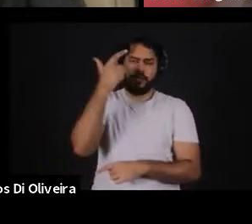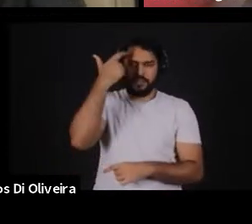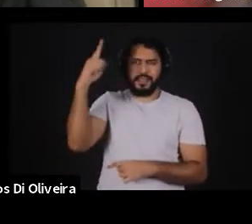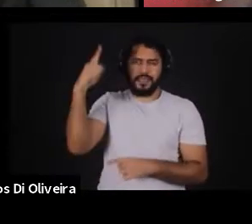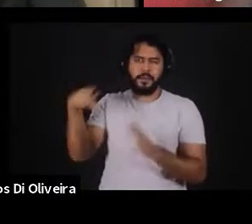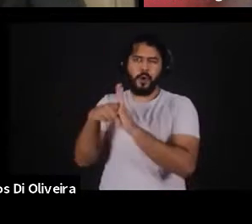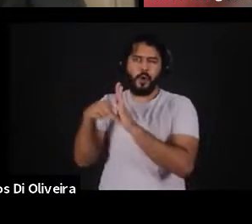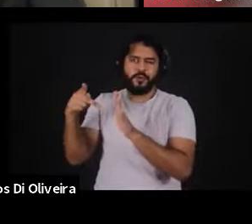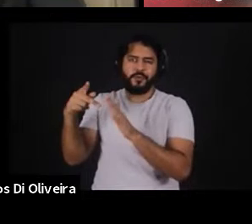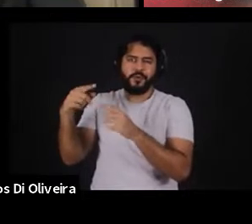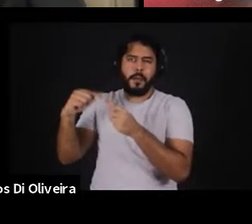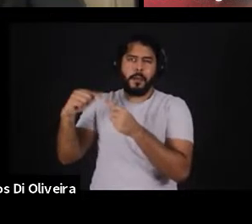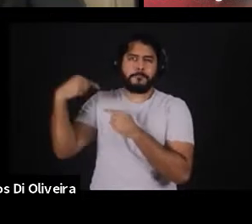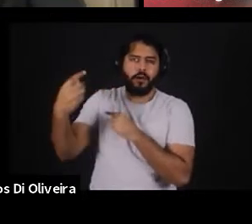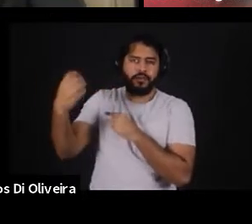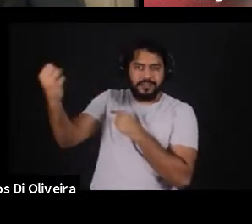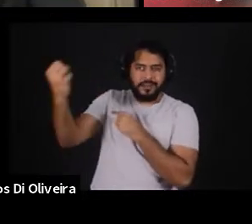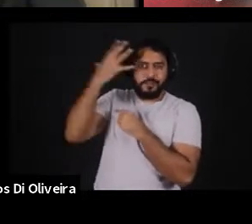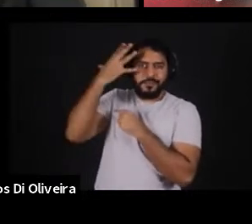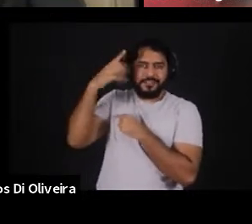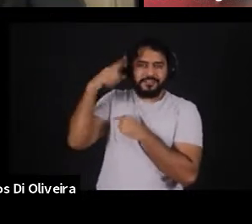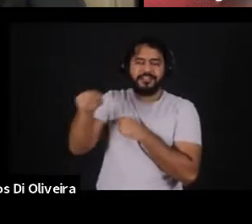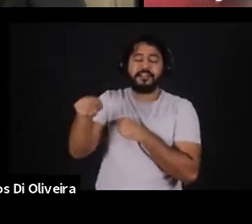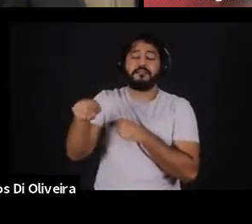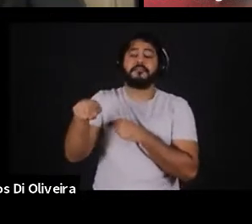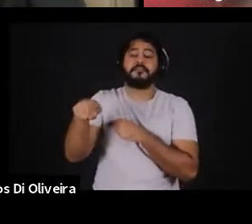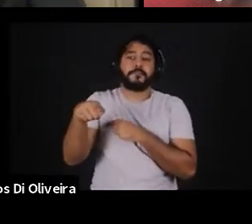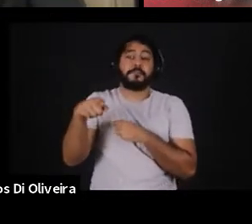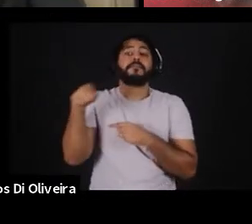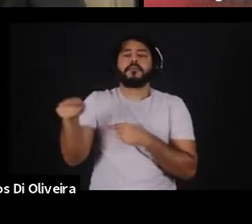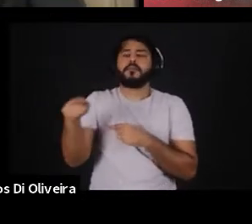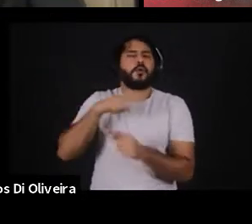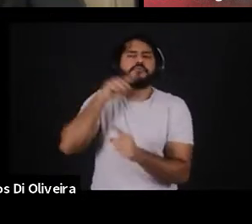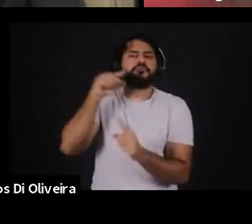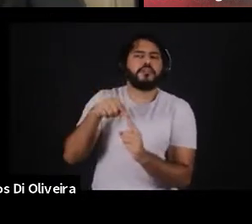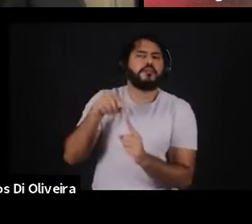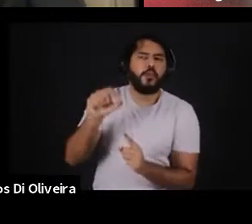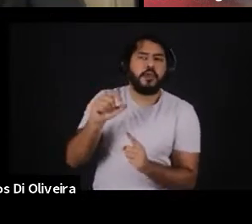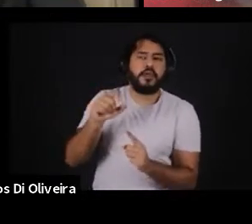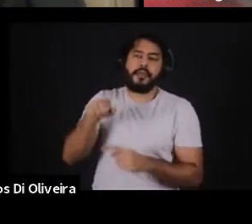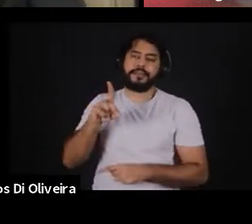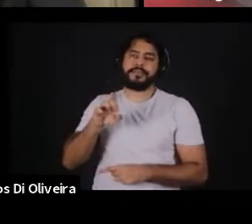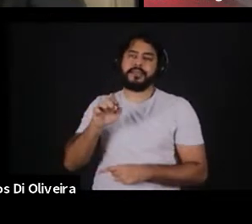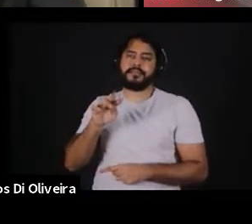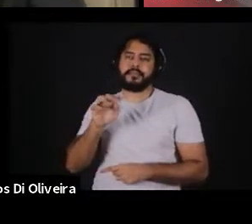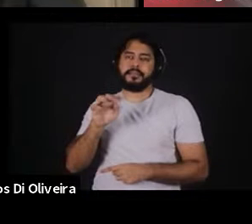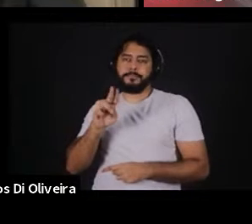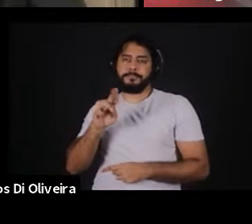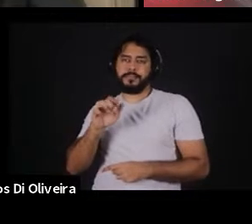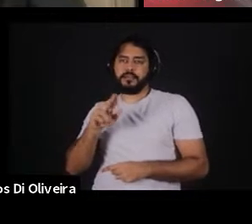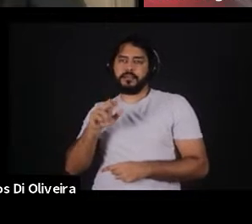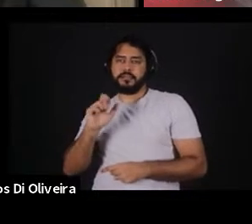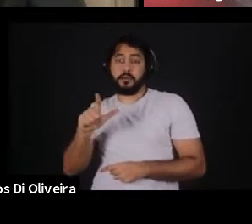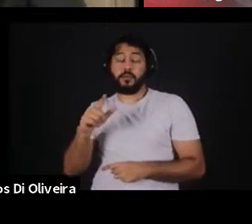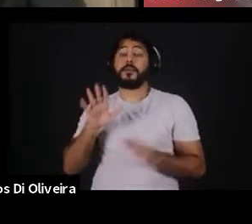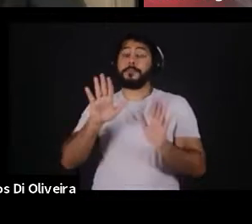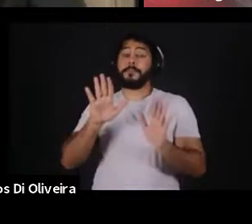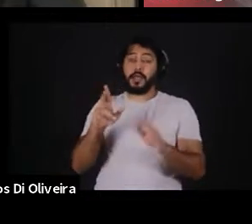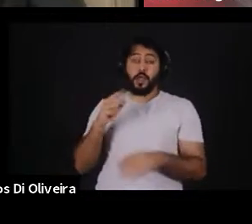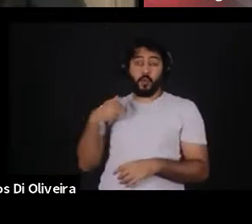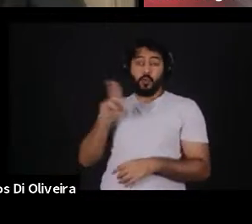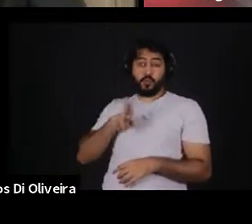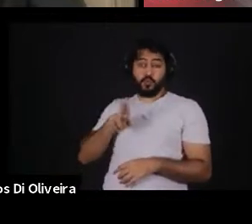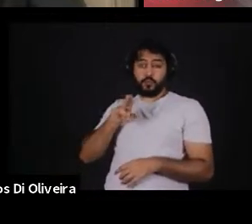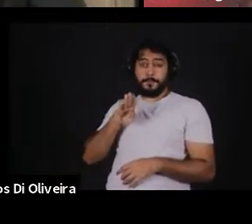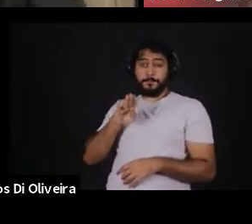a ideia de condicional e silogismo, que tem como a função final a determinação. Quando eu uso o bicondicional para nessa equação, o